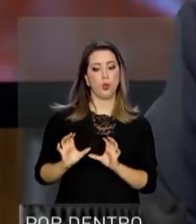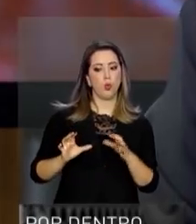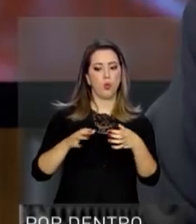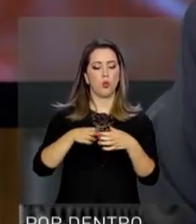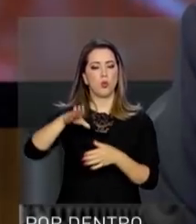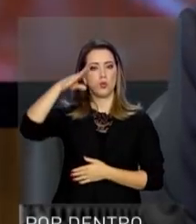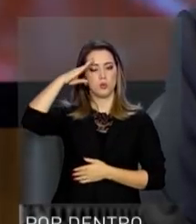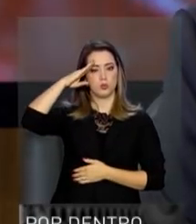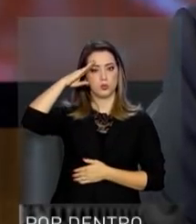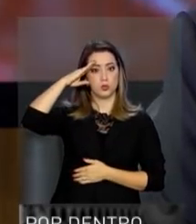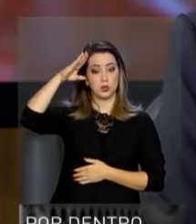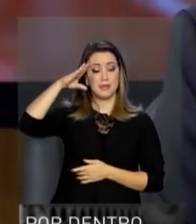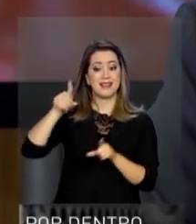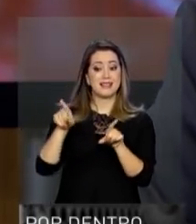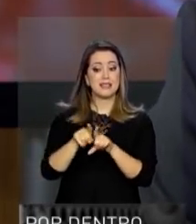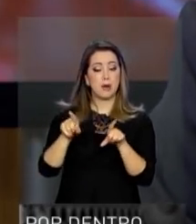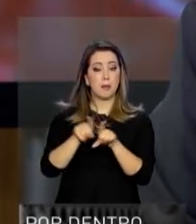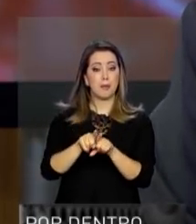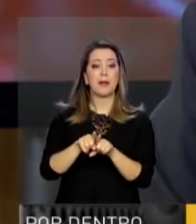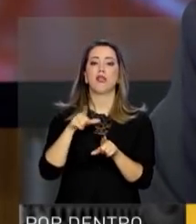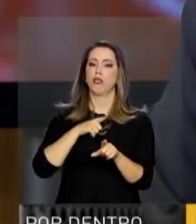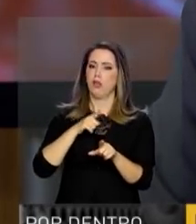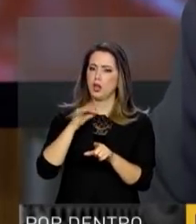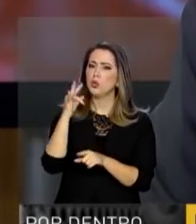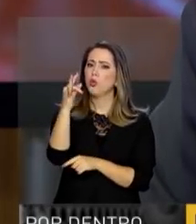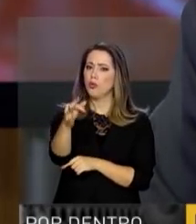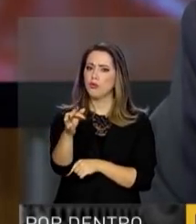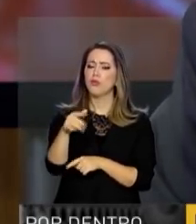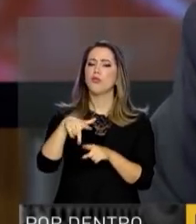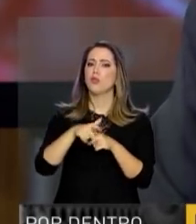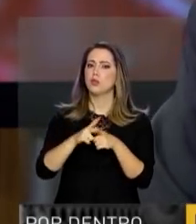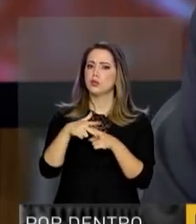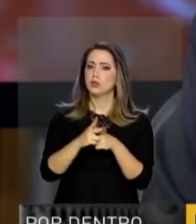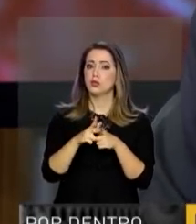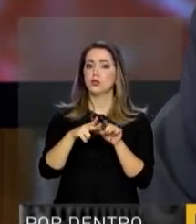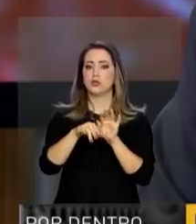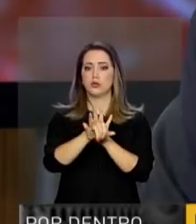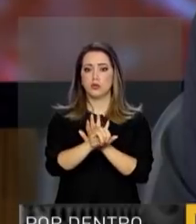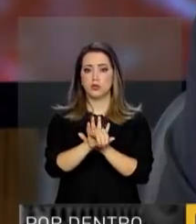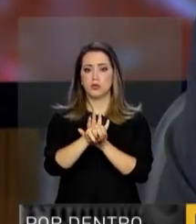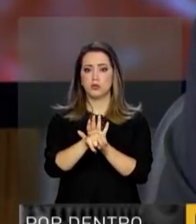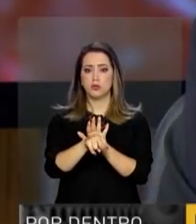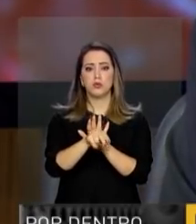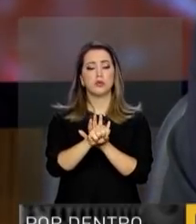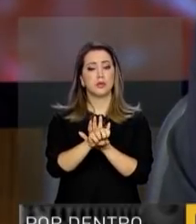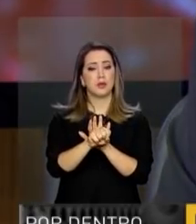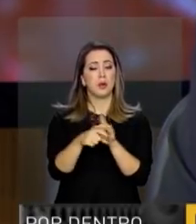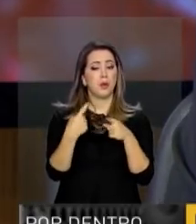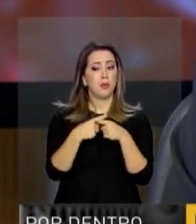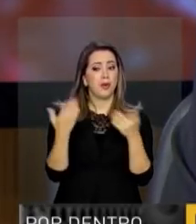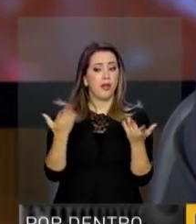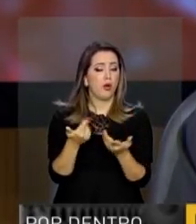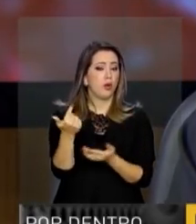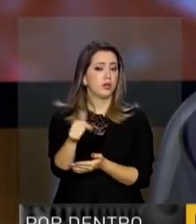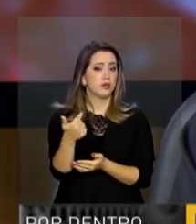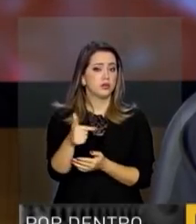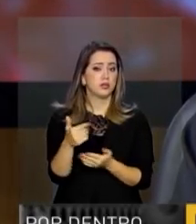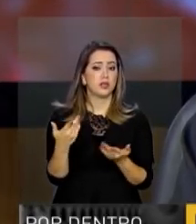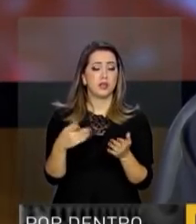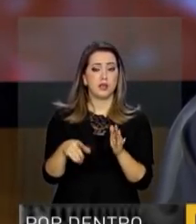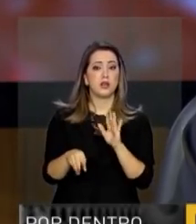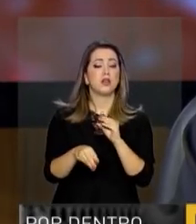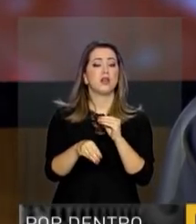também farão uma reforma da Previdência. Por que que esses militares ainda não foram incluídos na reforma da Previdência de agora, nessa PEC